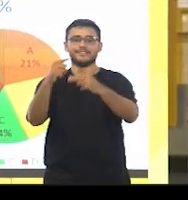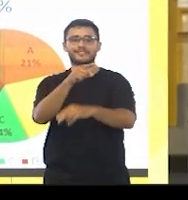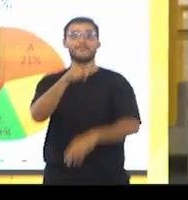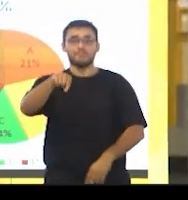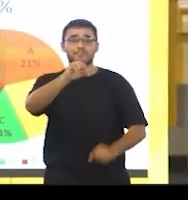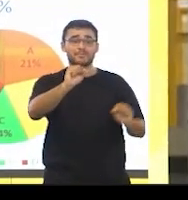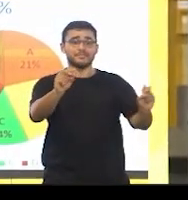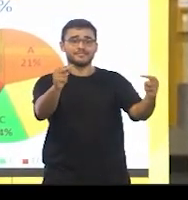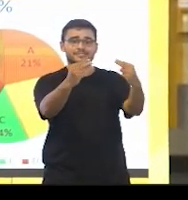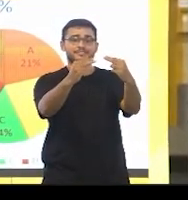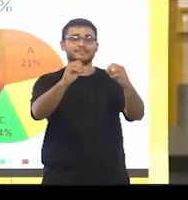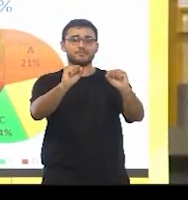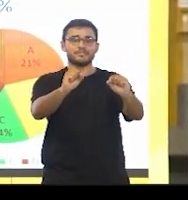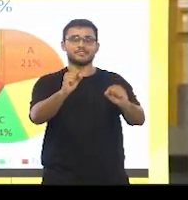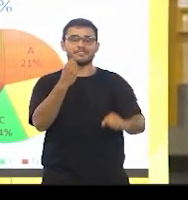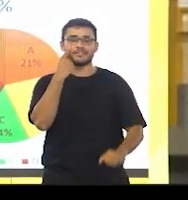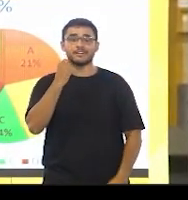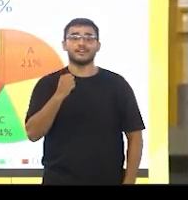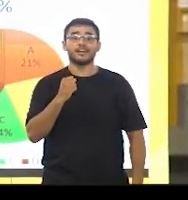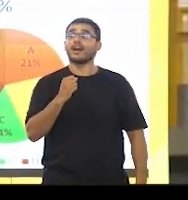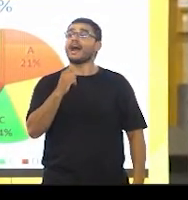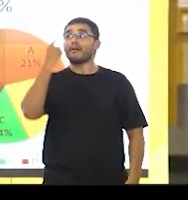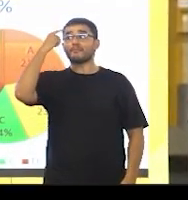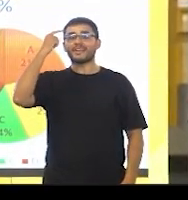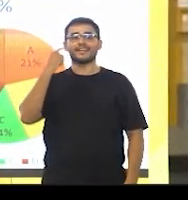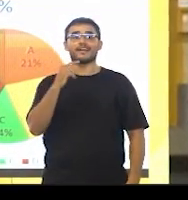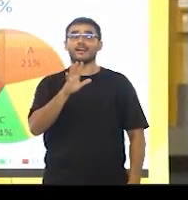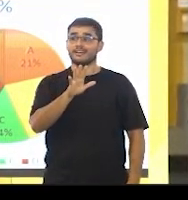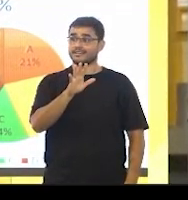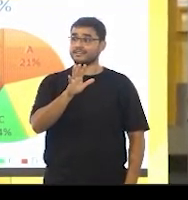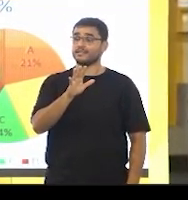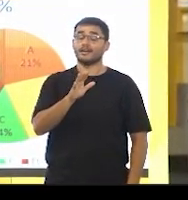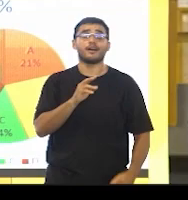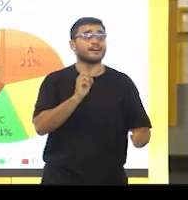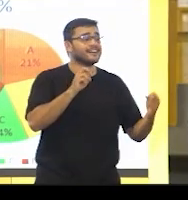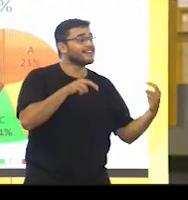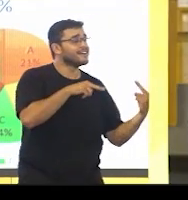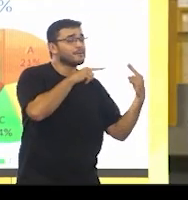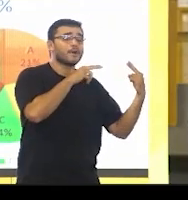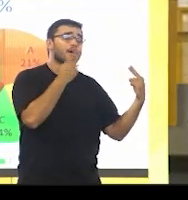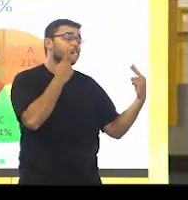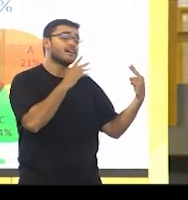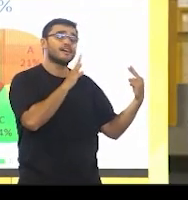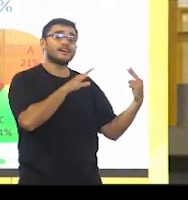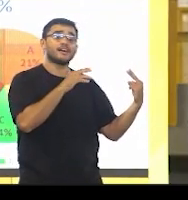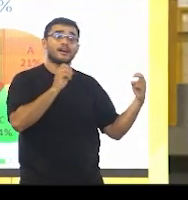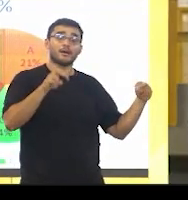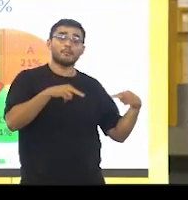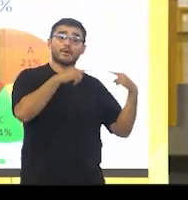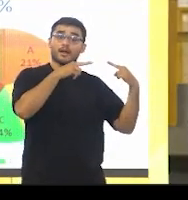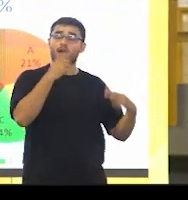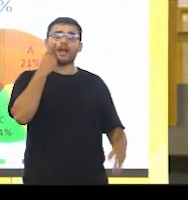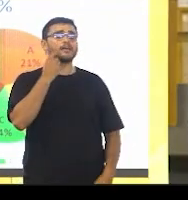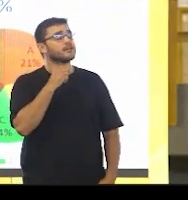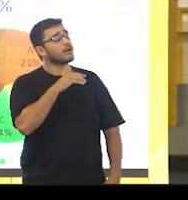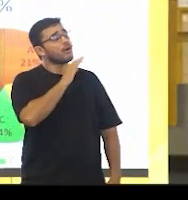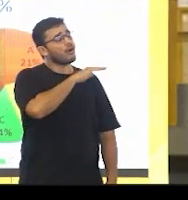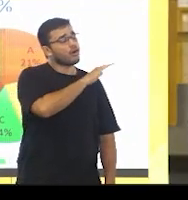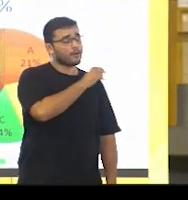Calma, não pode se entregar agora não. Diga assim, ó: bebê. Eu quero escutar a voz de vocês. Diga assim: